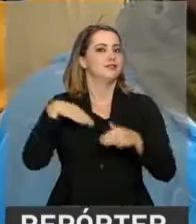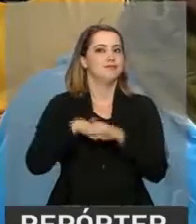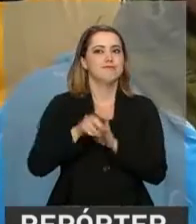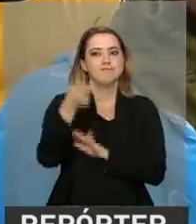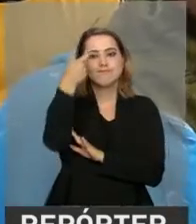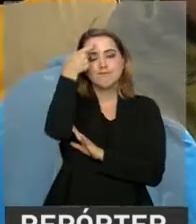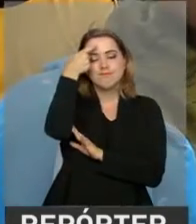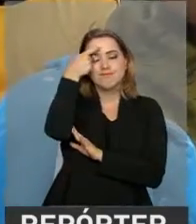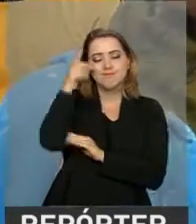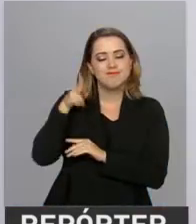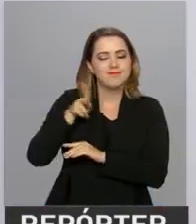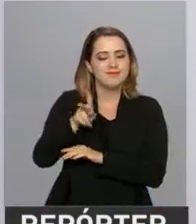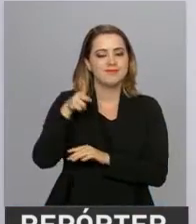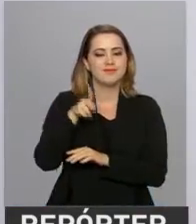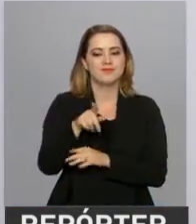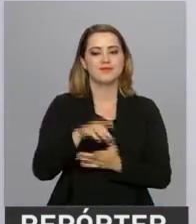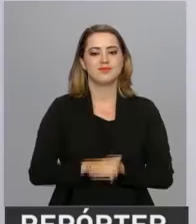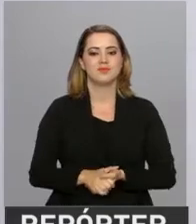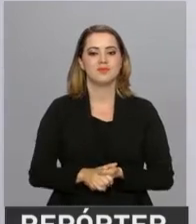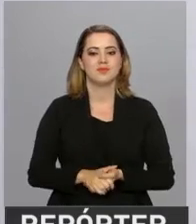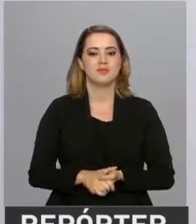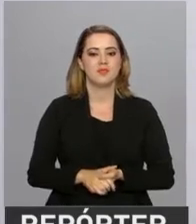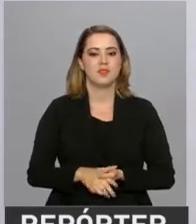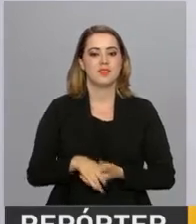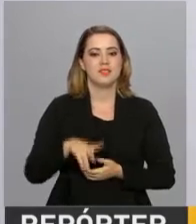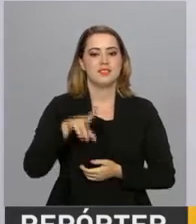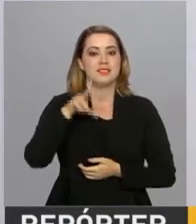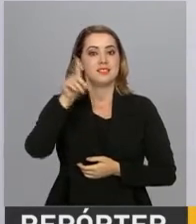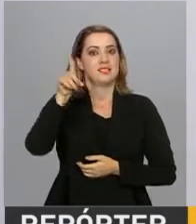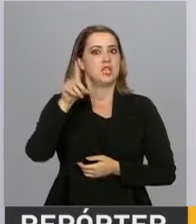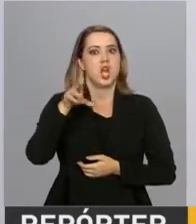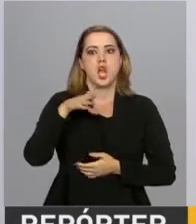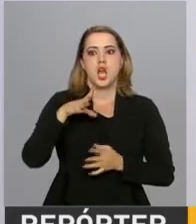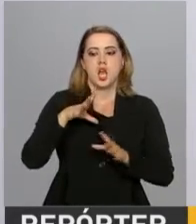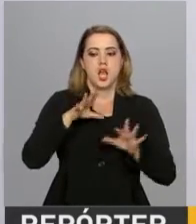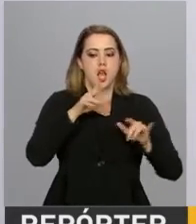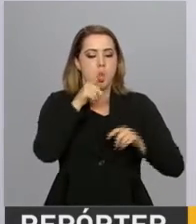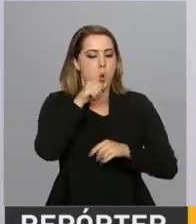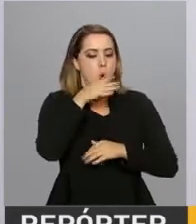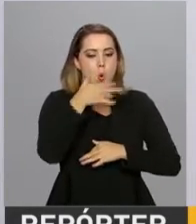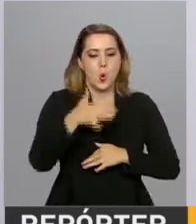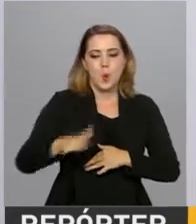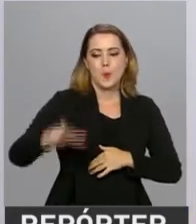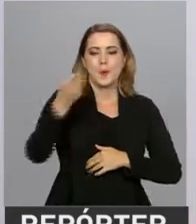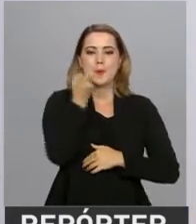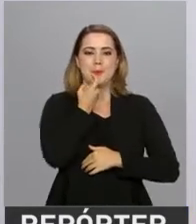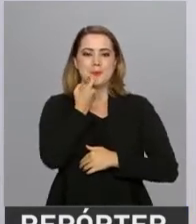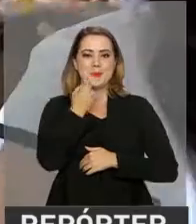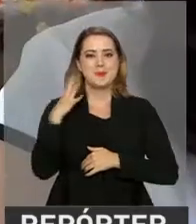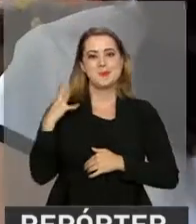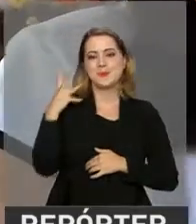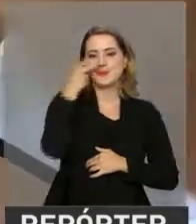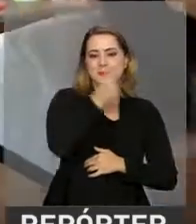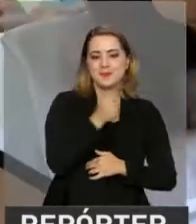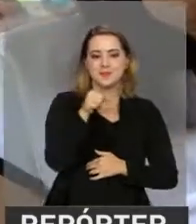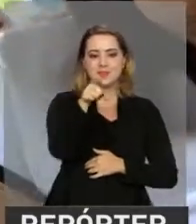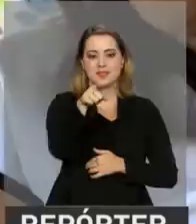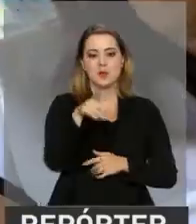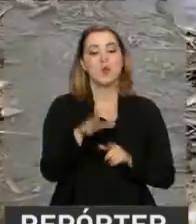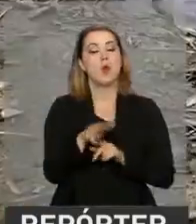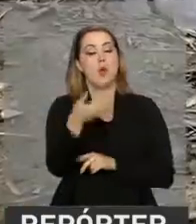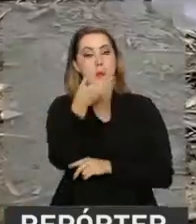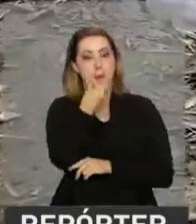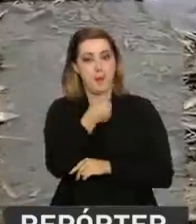memória para sempre. Ver o mar, o peixe, foi muito maravilhoso. Já a